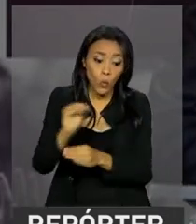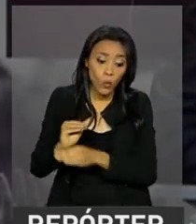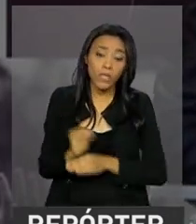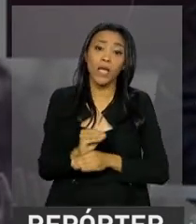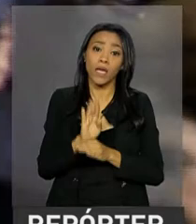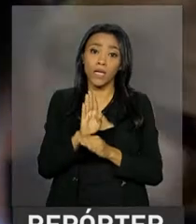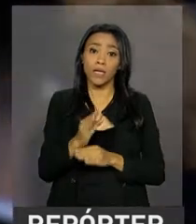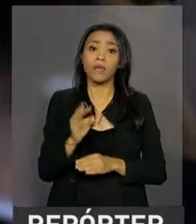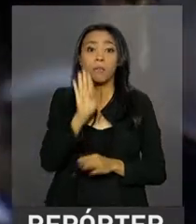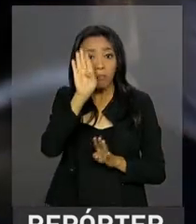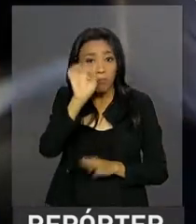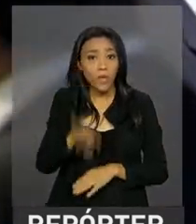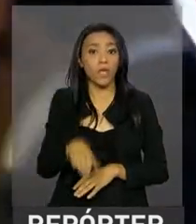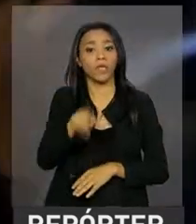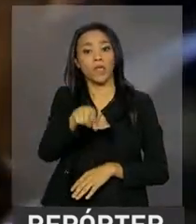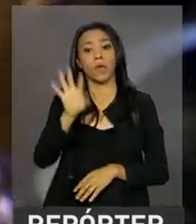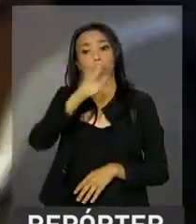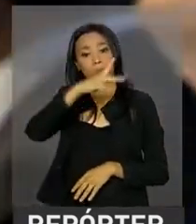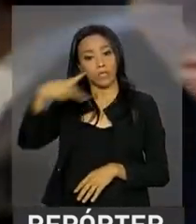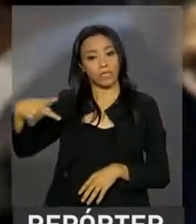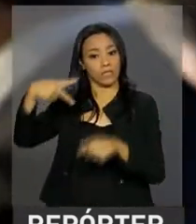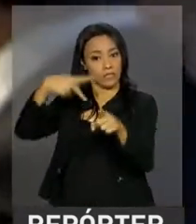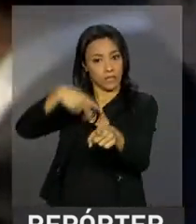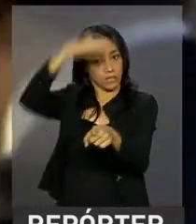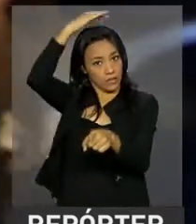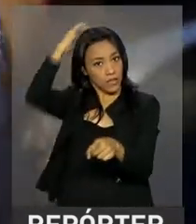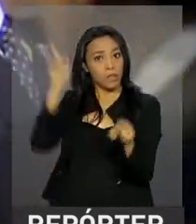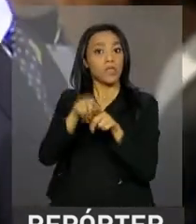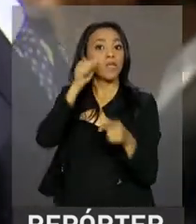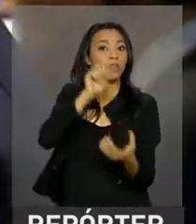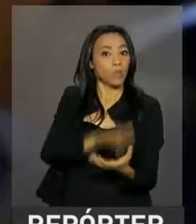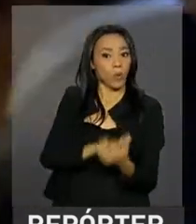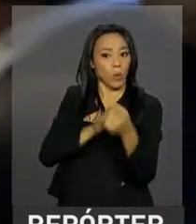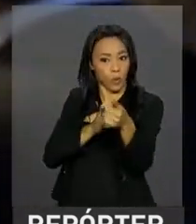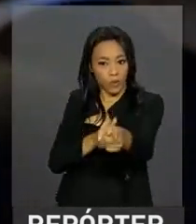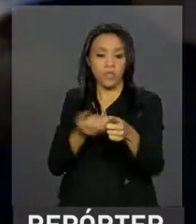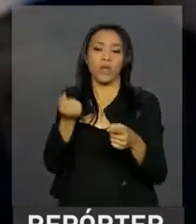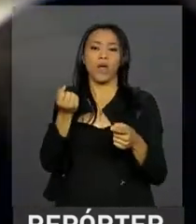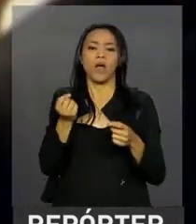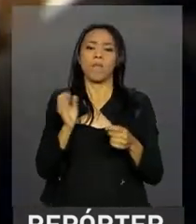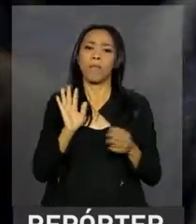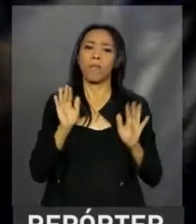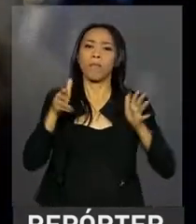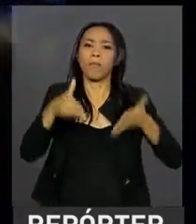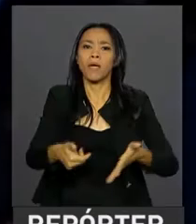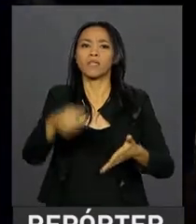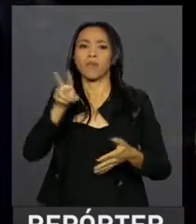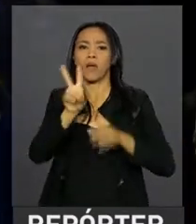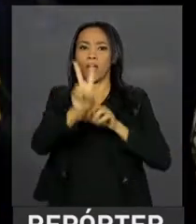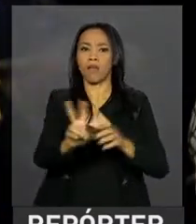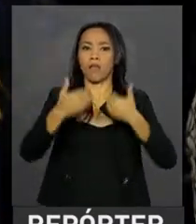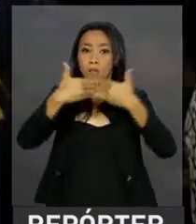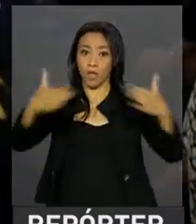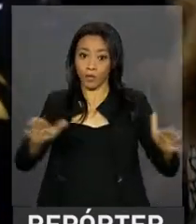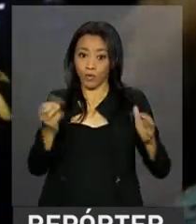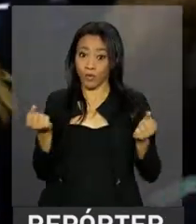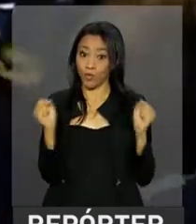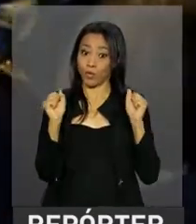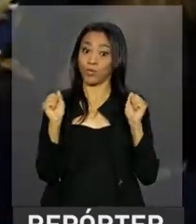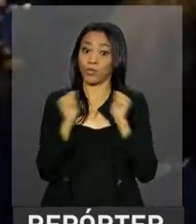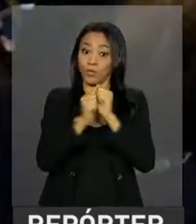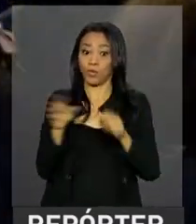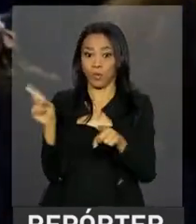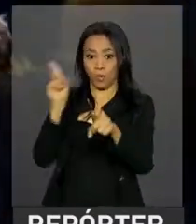delas o presidente michel temer ea primeira dama marcela temer participaram da abertura do fórum ao lado do recado 16